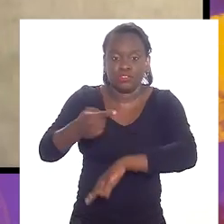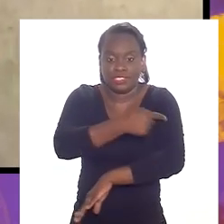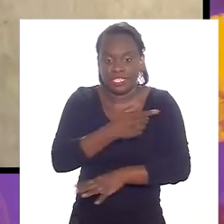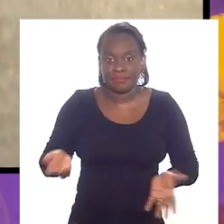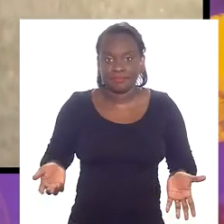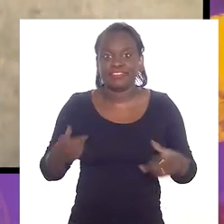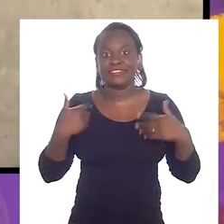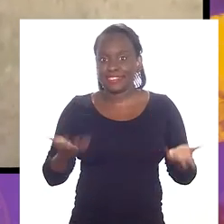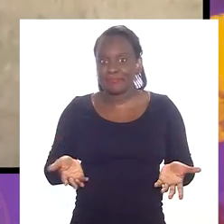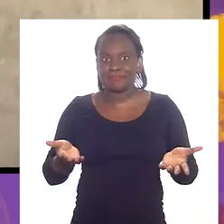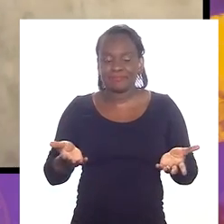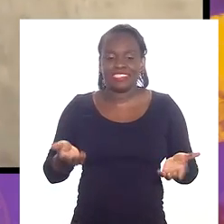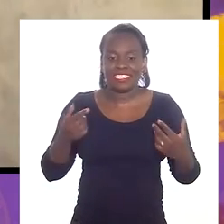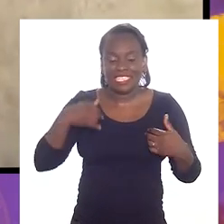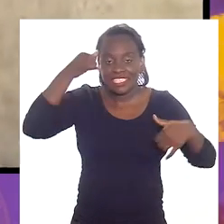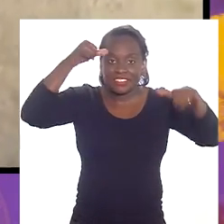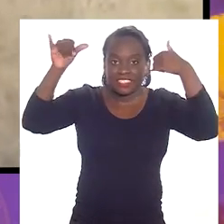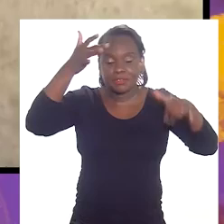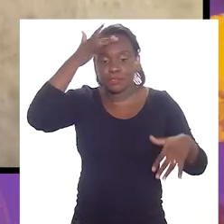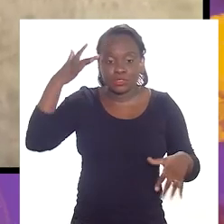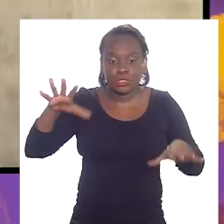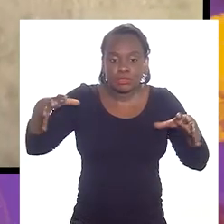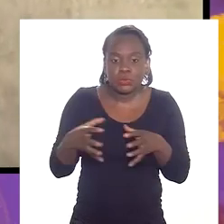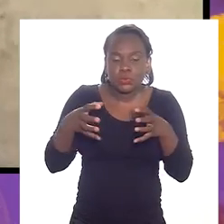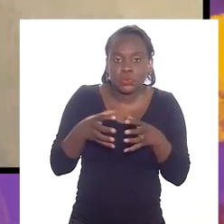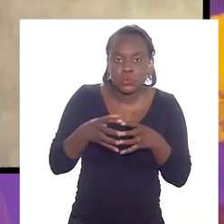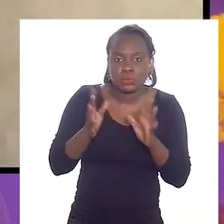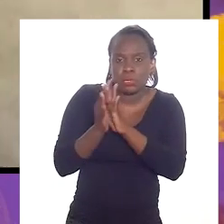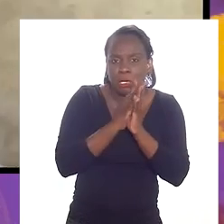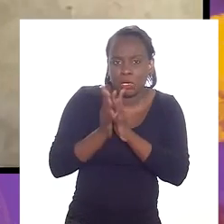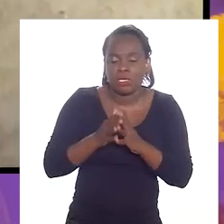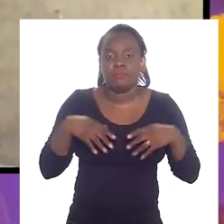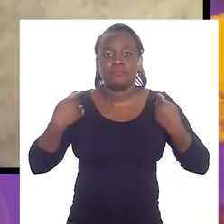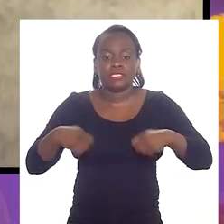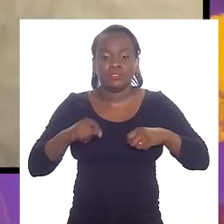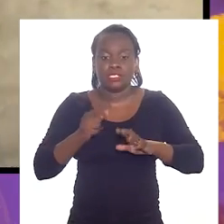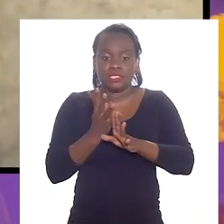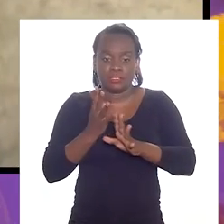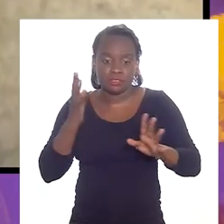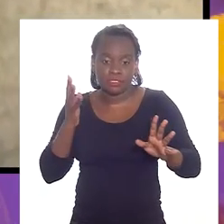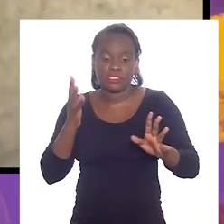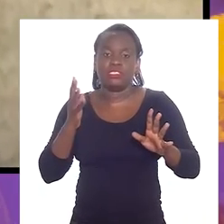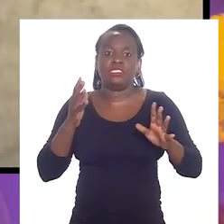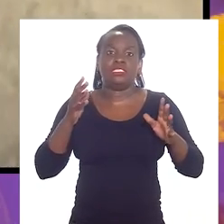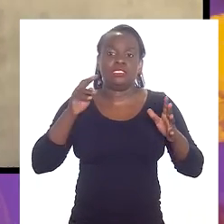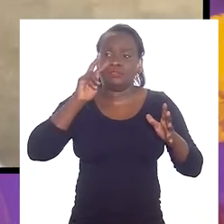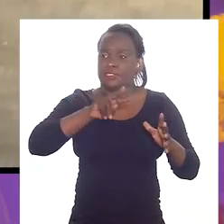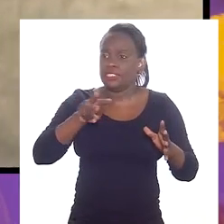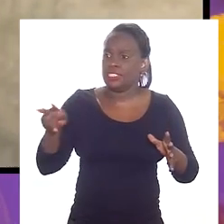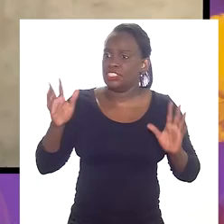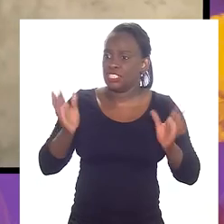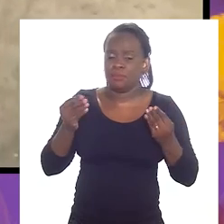que eu fui me vacinar e evidentemente irritar as pessoas ficam aglomeradas pasta as cenas